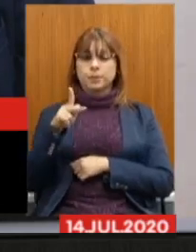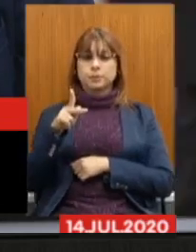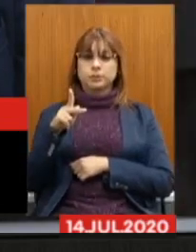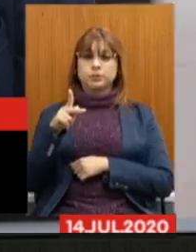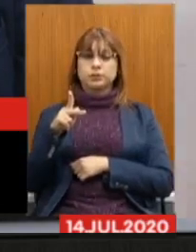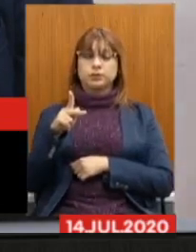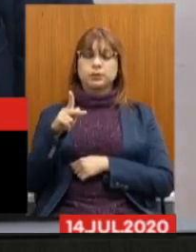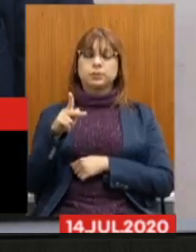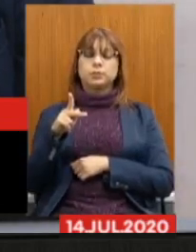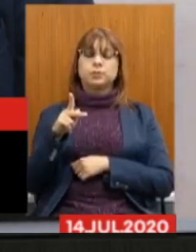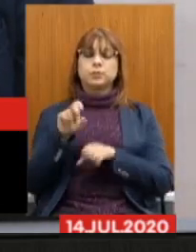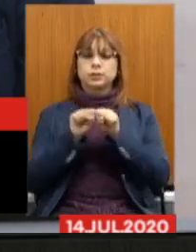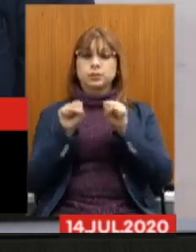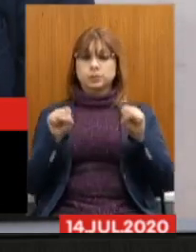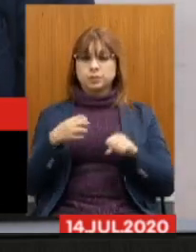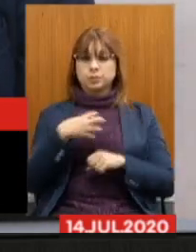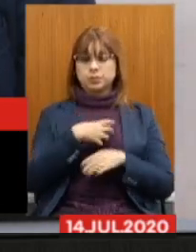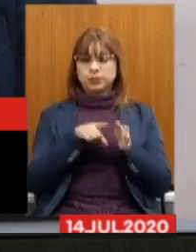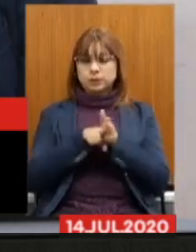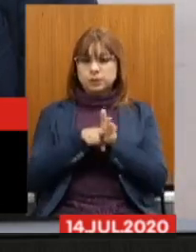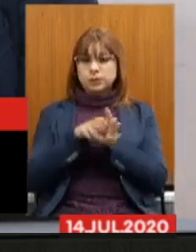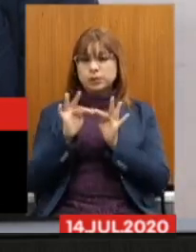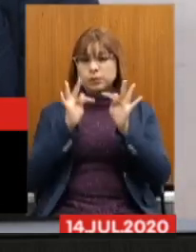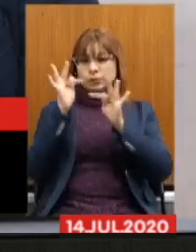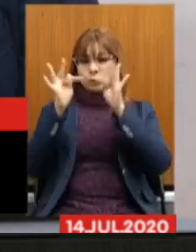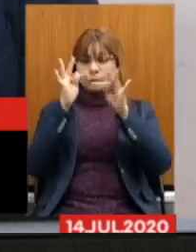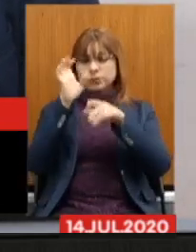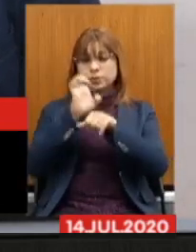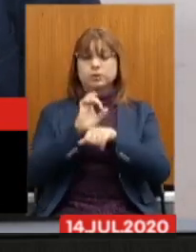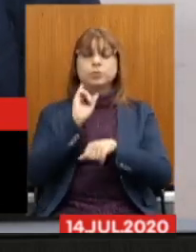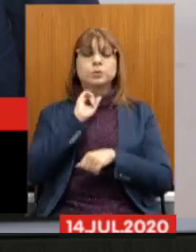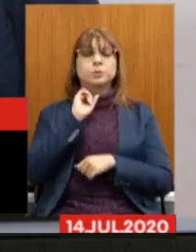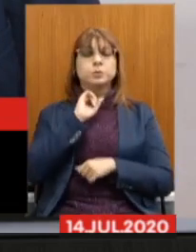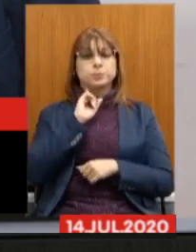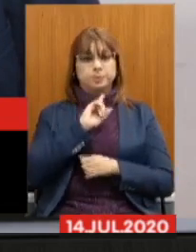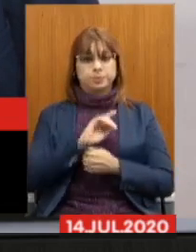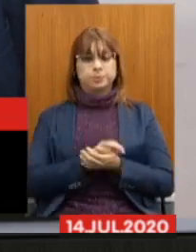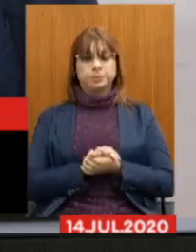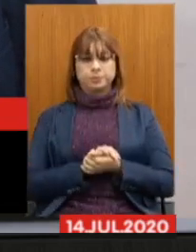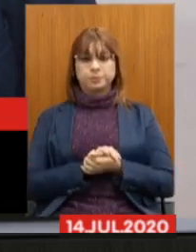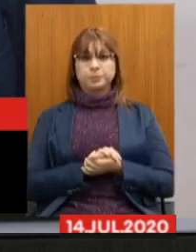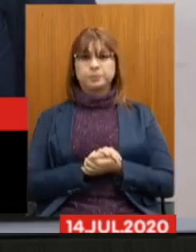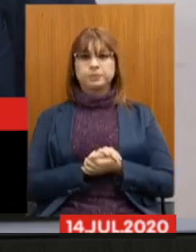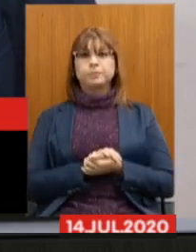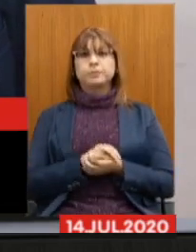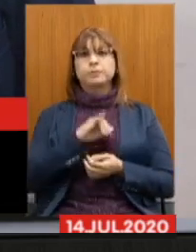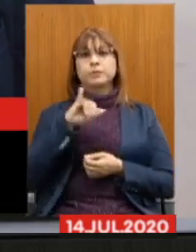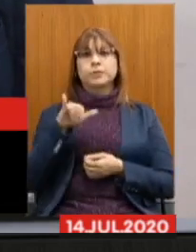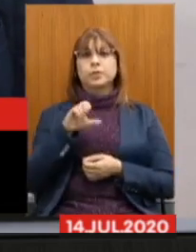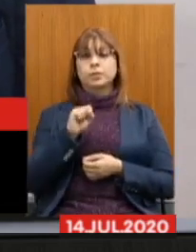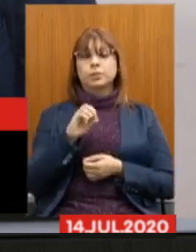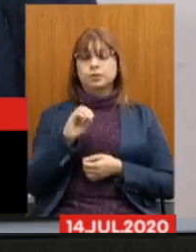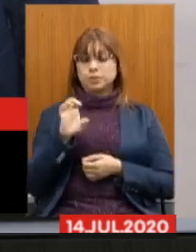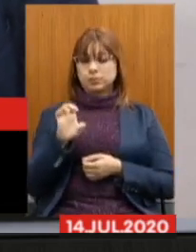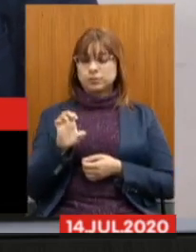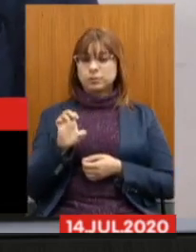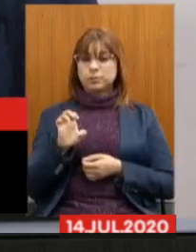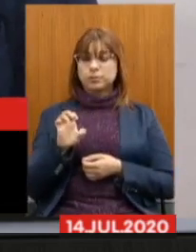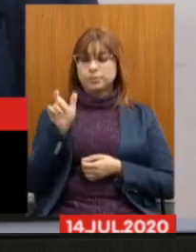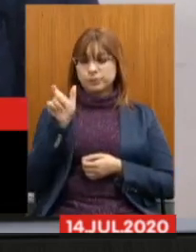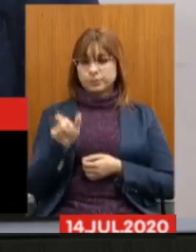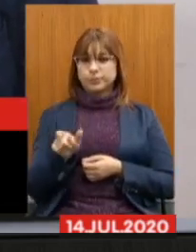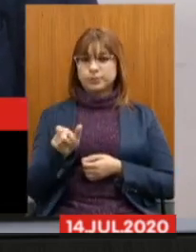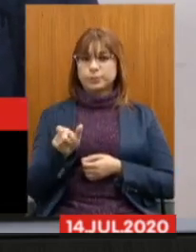de Ciência e Tecnologia do Estado de Minas Gerais. Ilustríssimo senhor José Roosevelt Pereira,